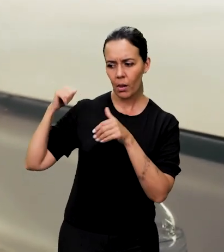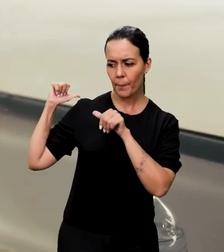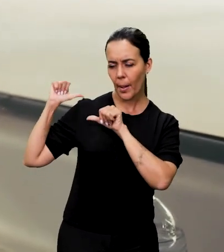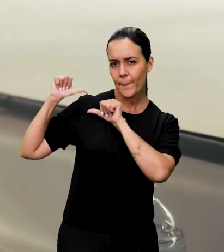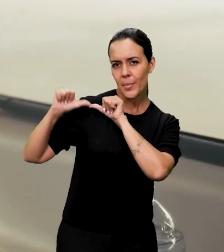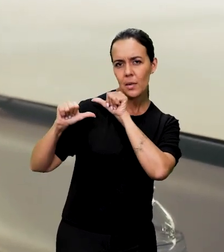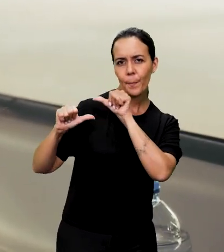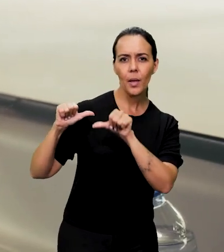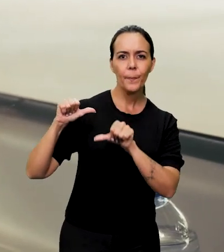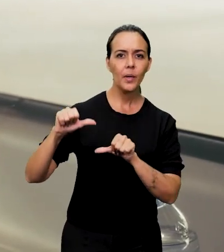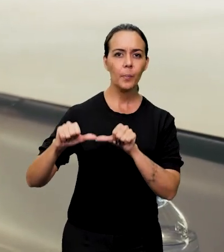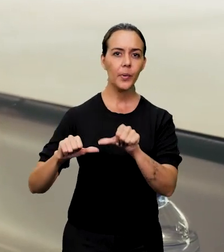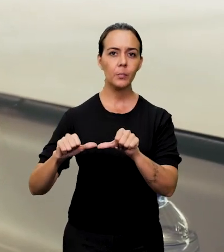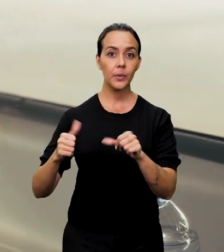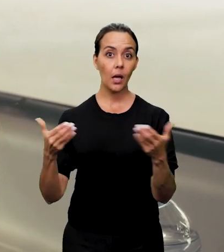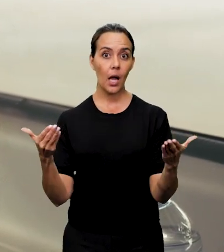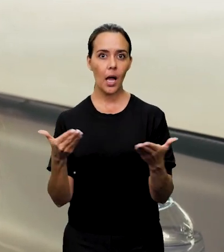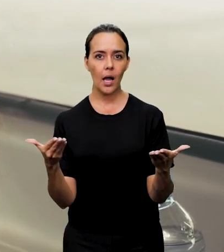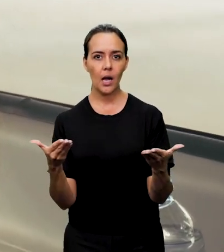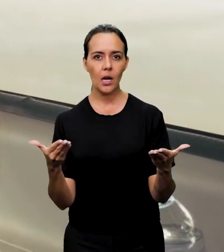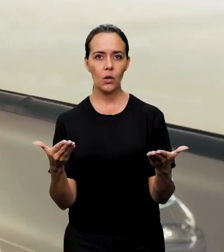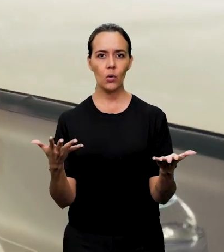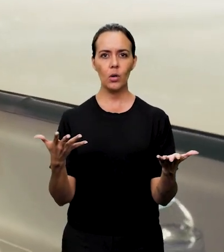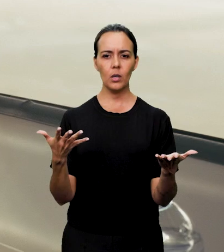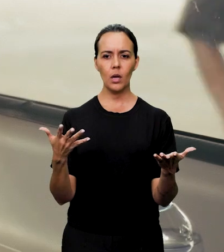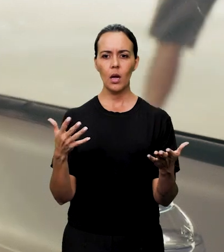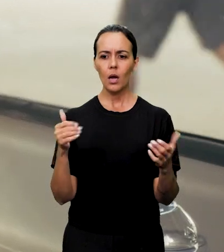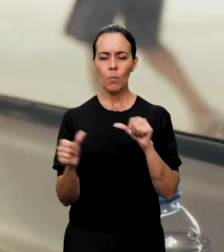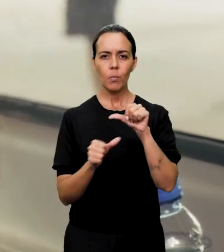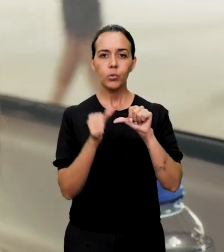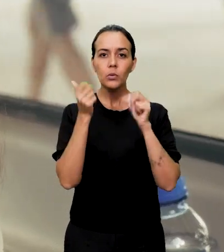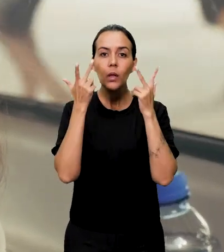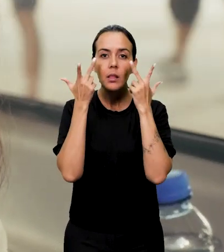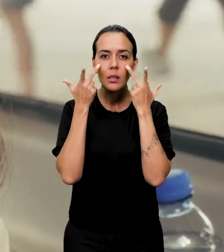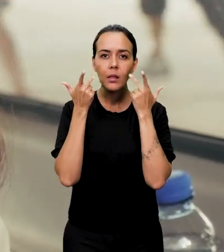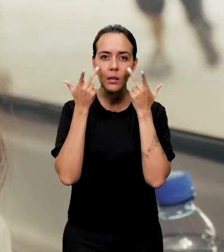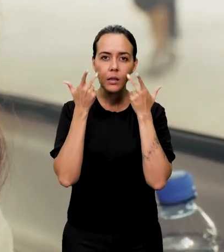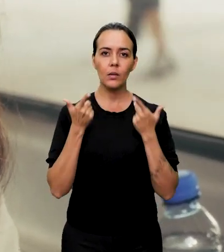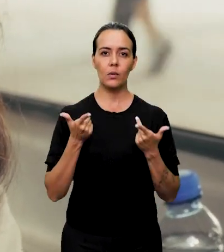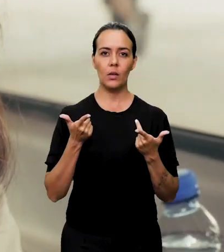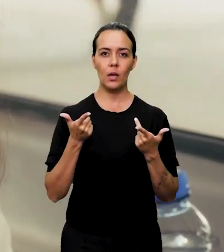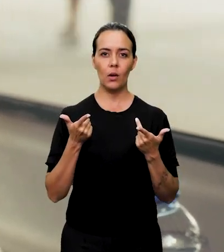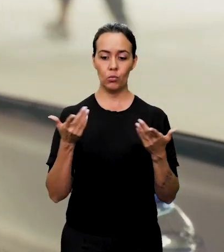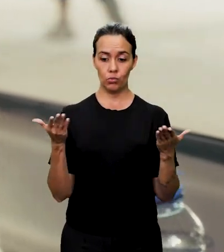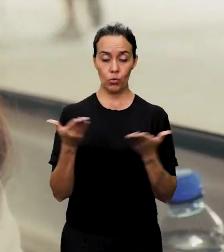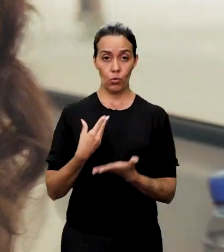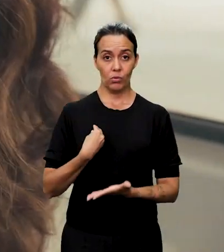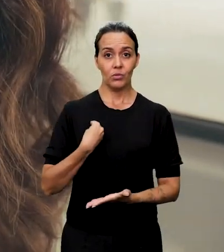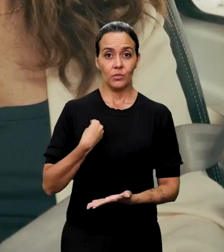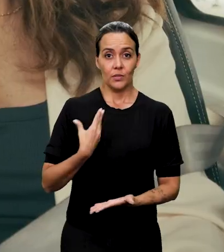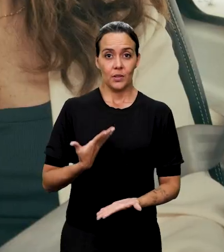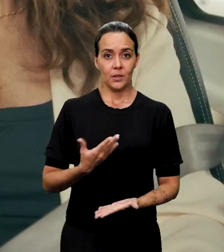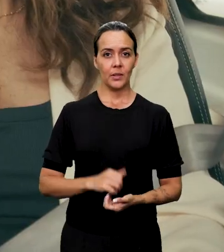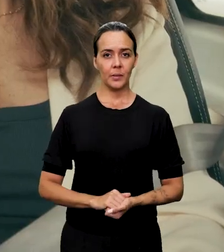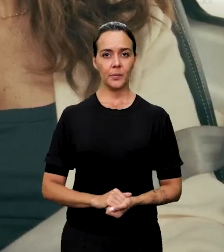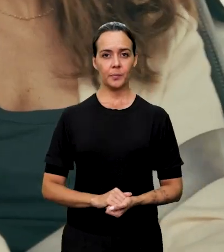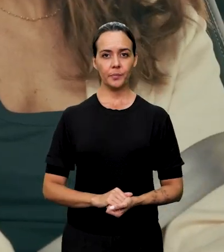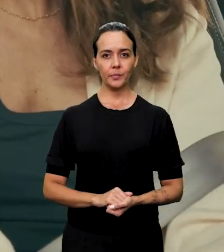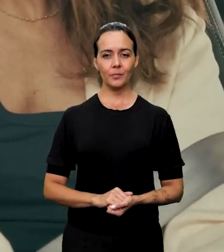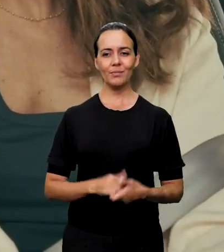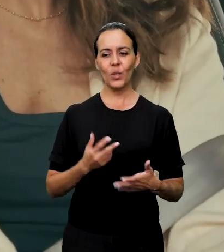foram mudando? Marina E que a Persson. gente está só vivendo um movimento natural Atriz, da nossa cineasta e da apresentadora. existência? Assim,